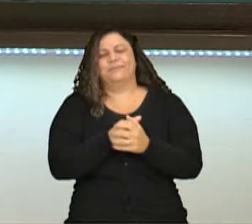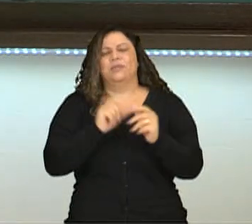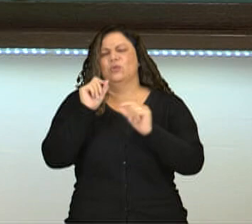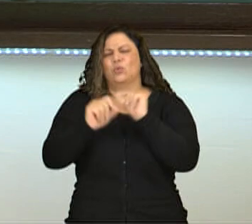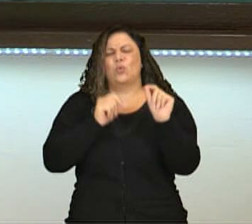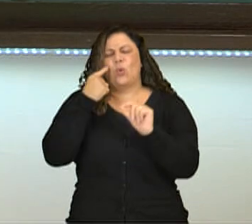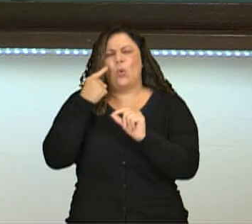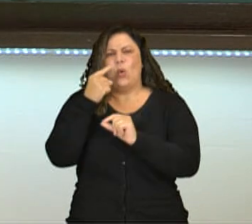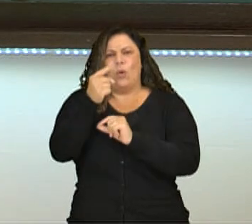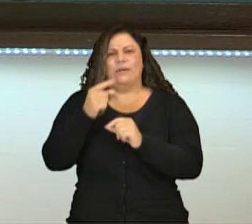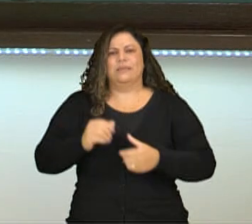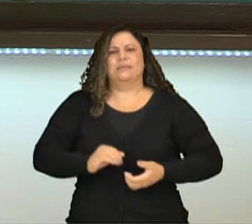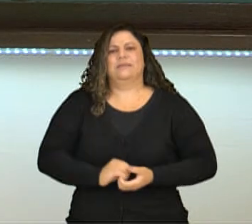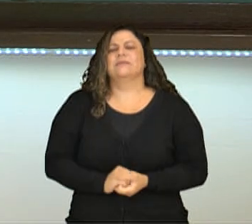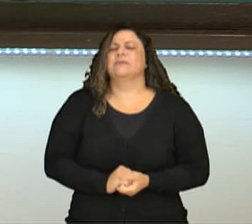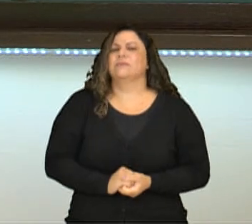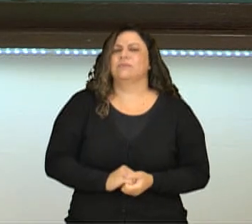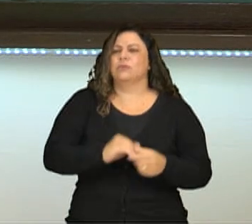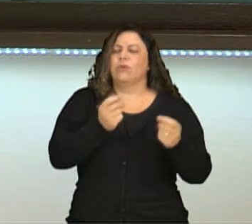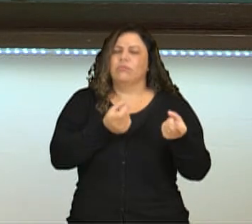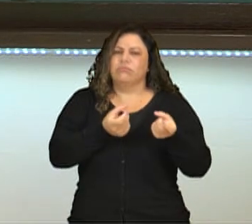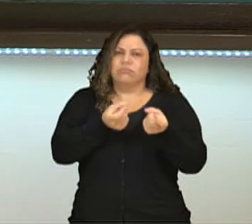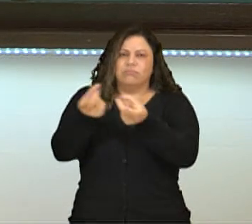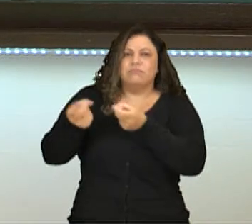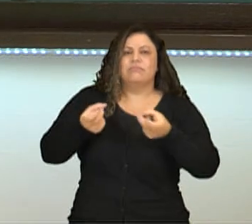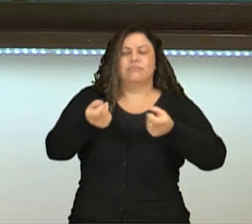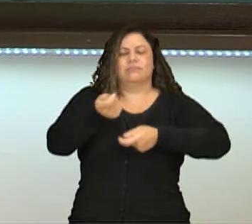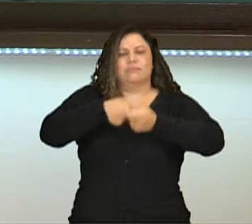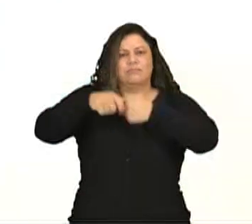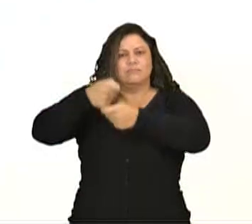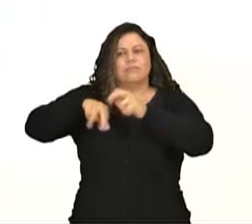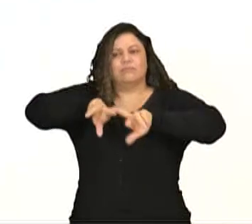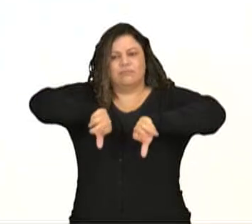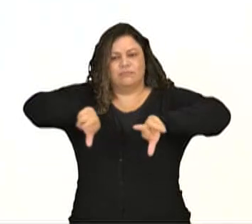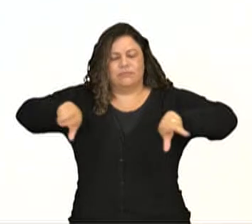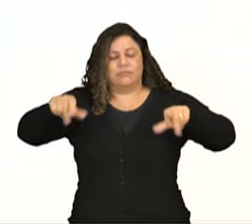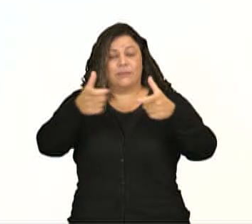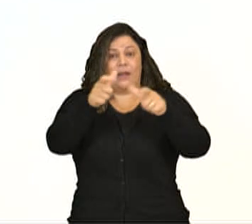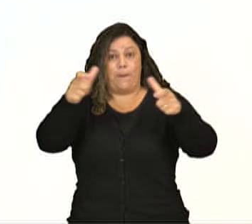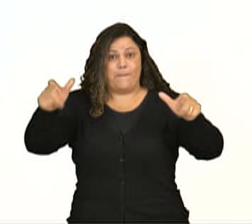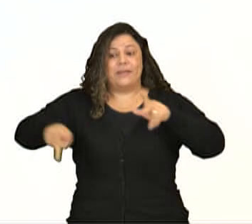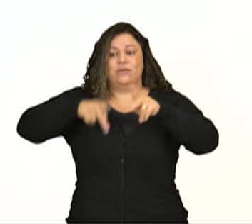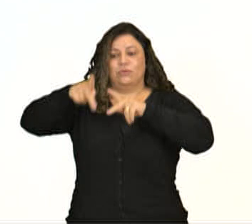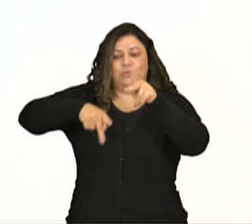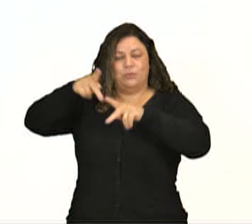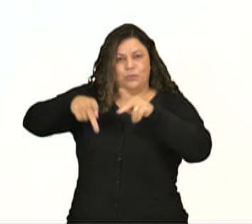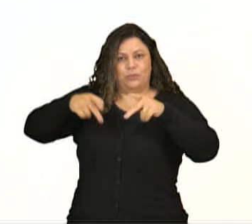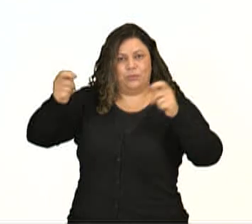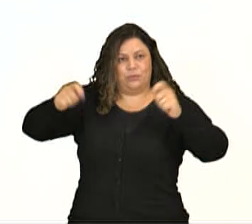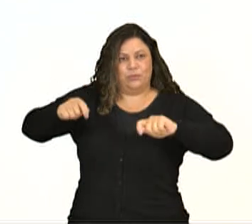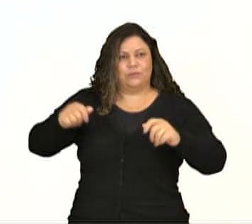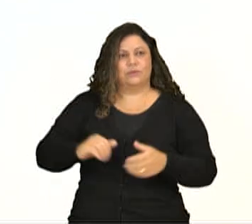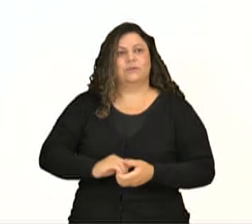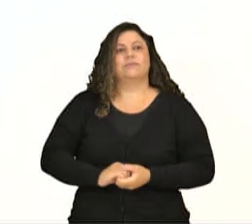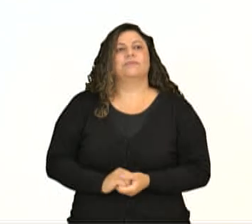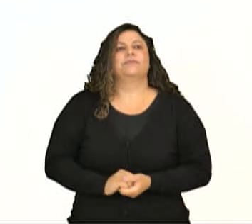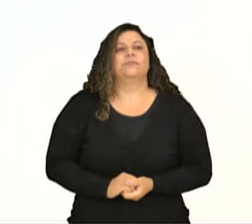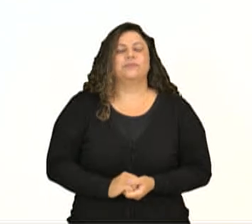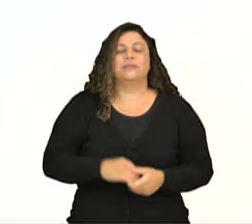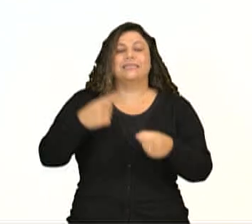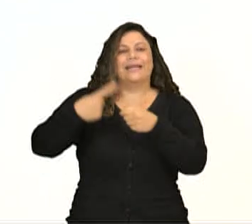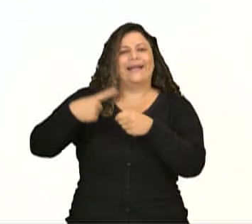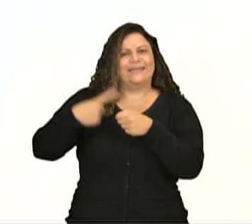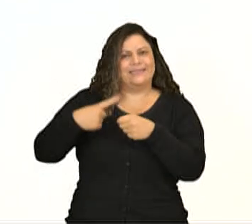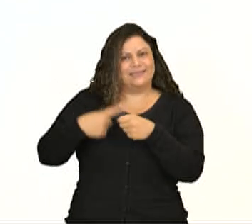cidades, né? Com o aumento da produção agrícola e o aumento populacional, a partir então do revigoramento do comércio, as